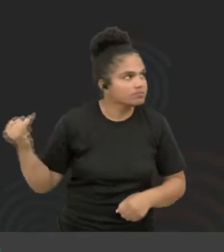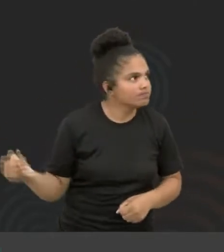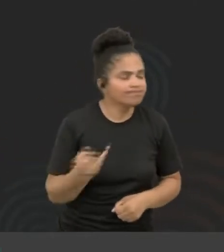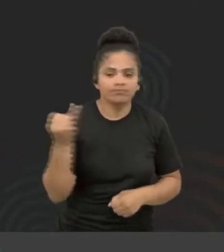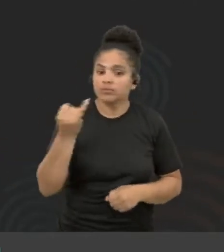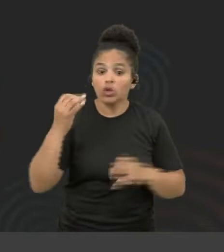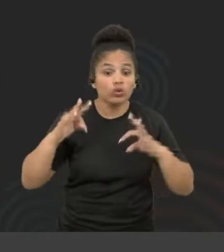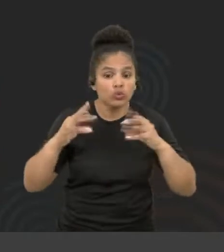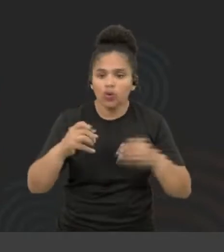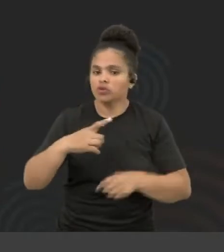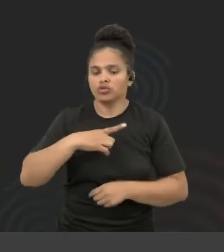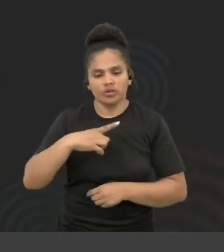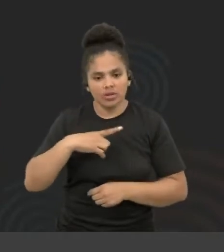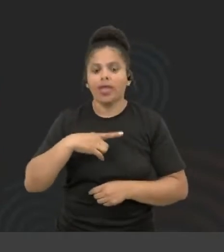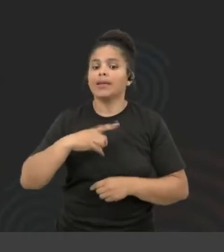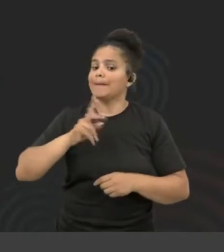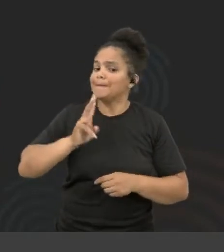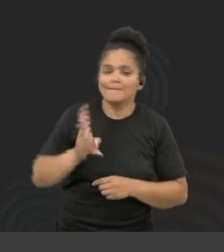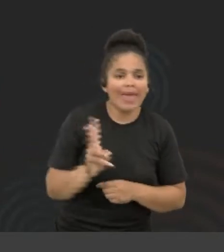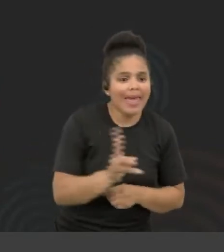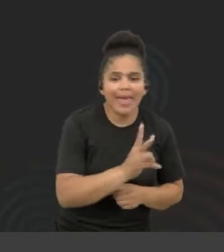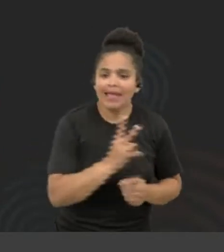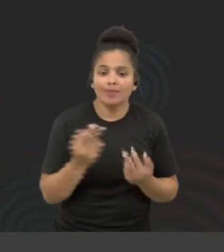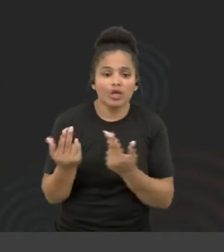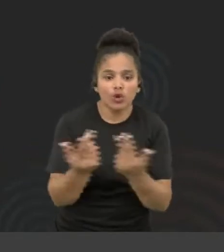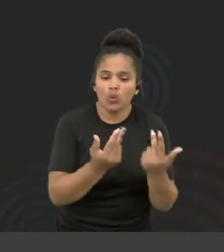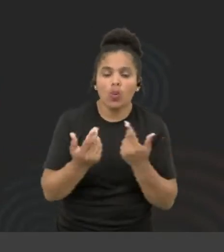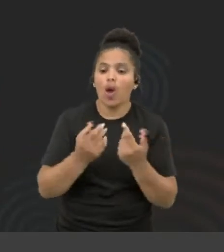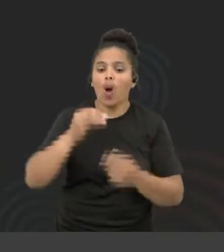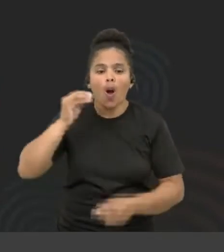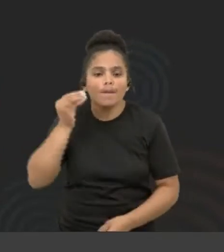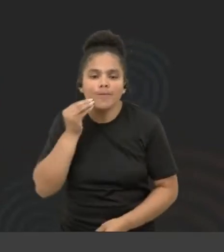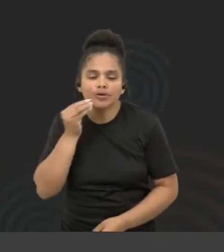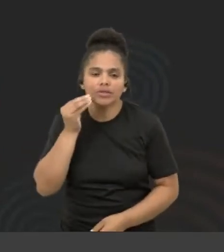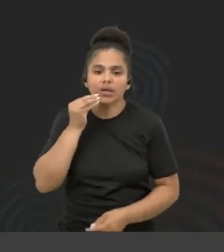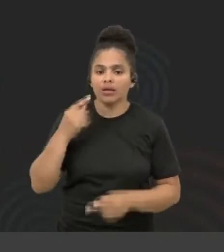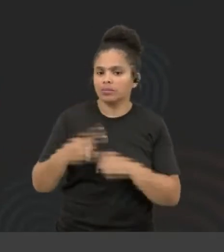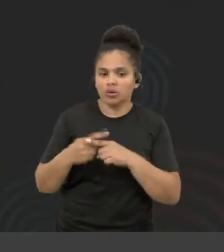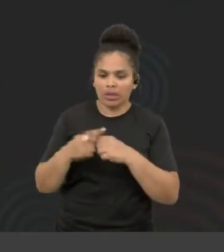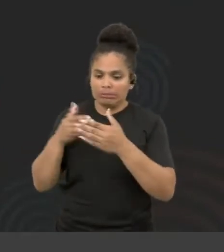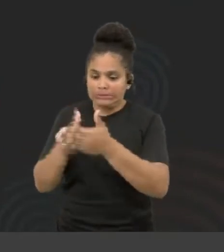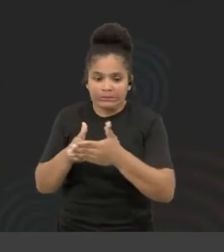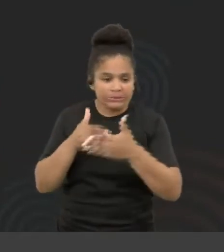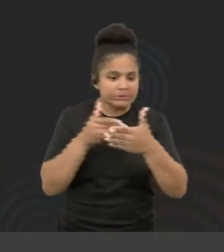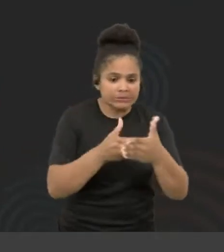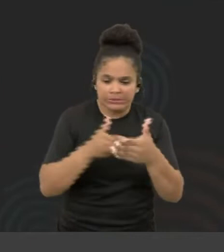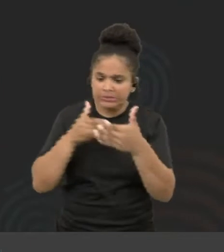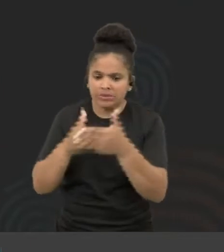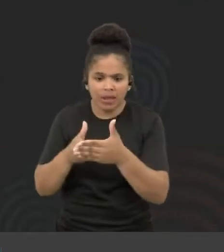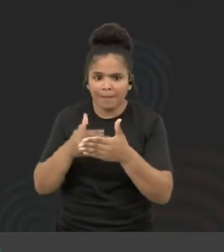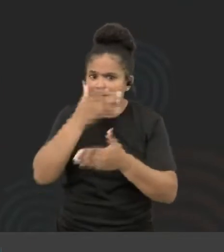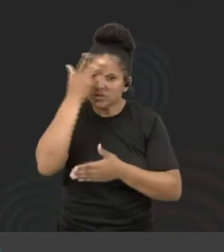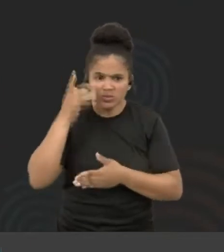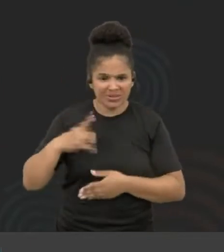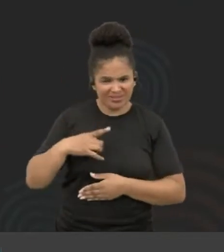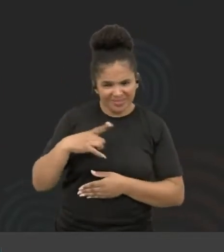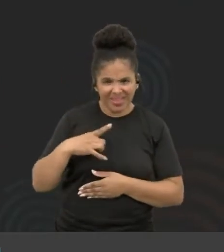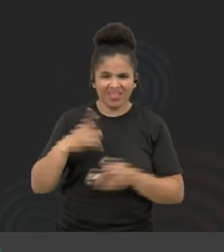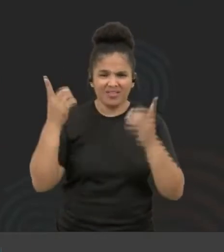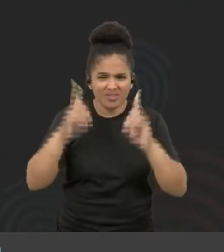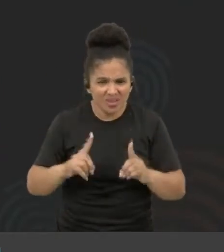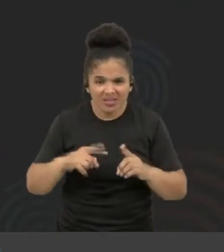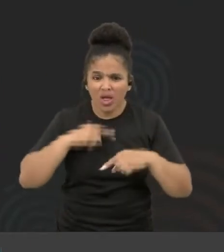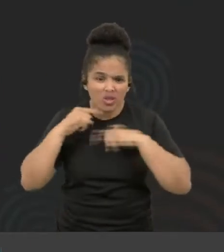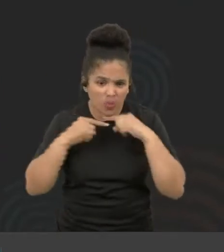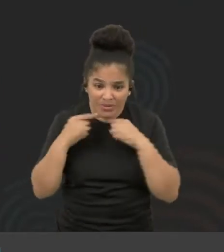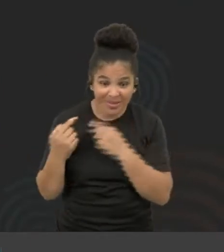mesmas oportunidades, que a gente não tenha barreiras que acabem impedindo que pessoas com deficiência não consigam